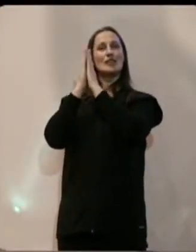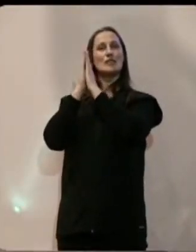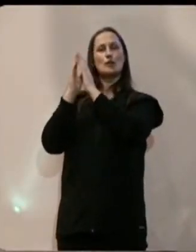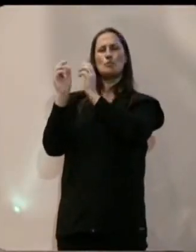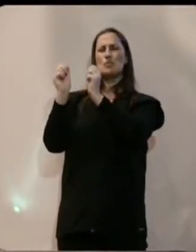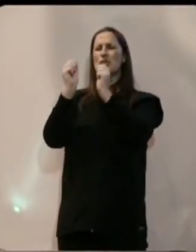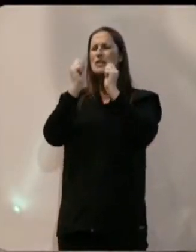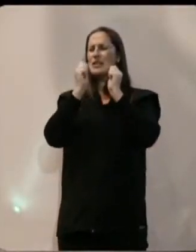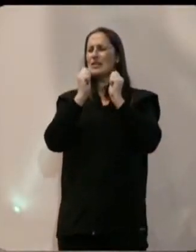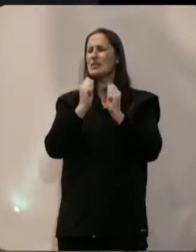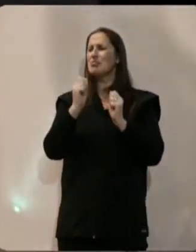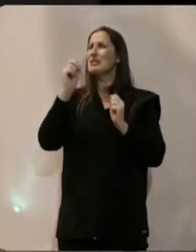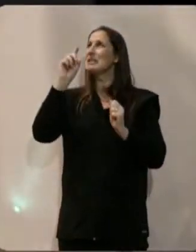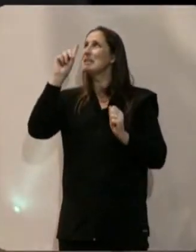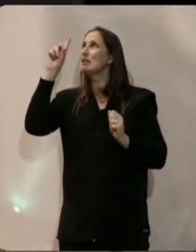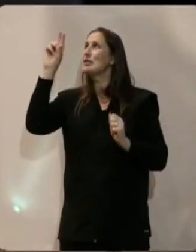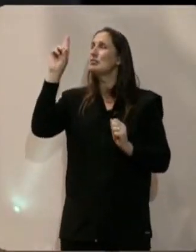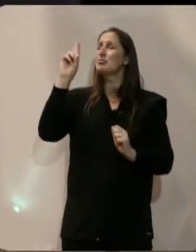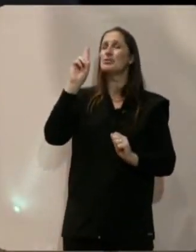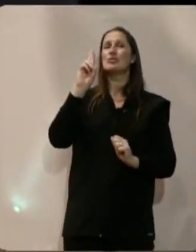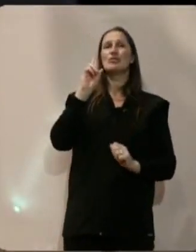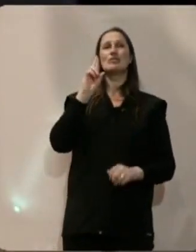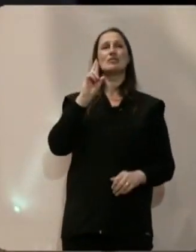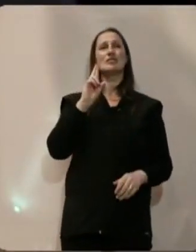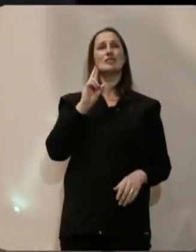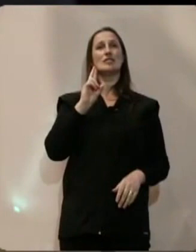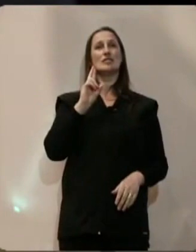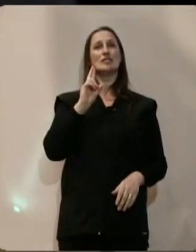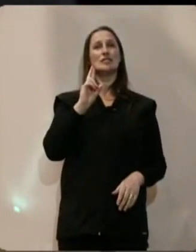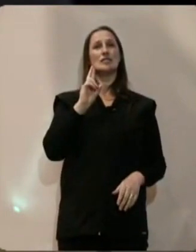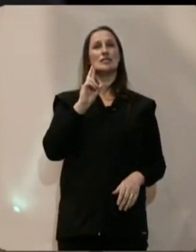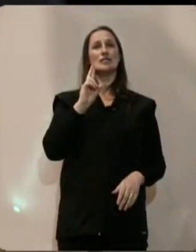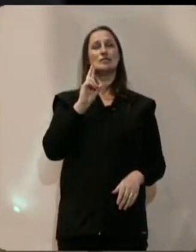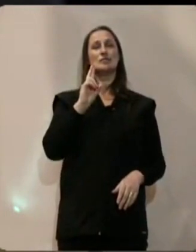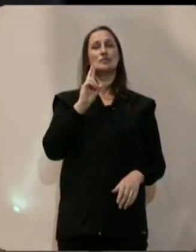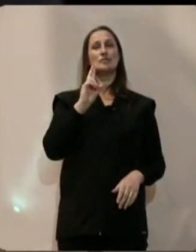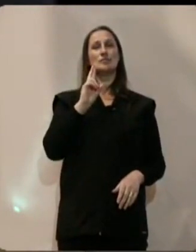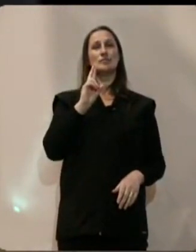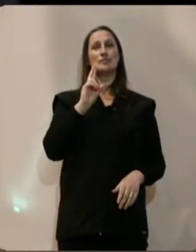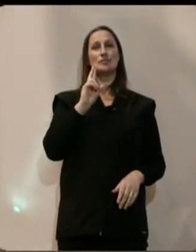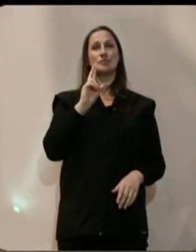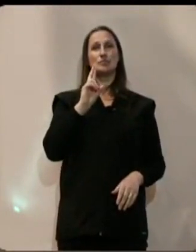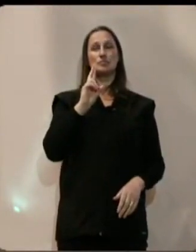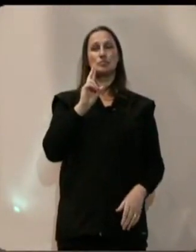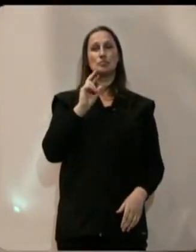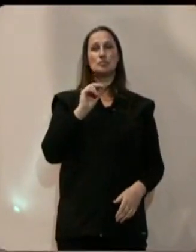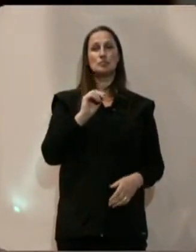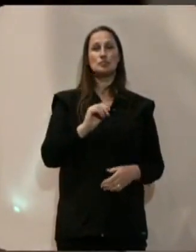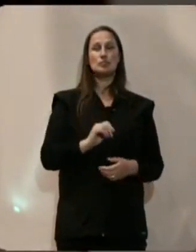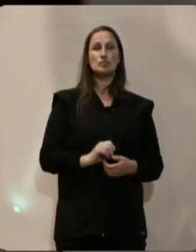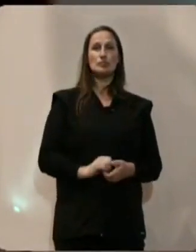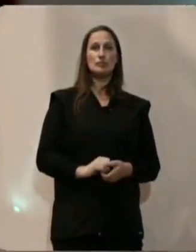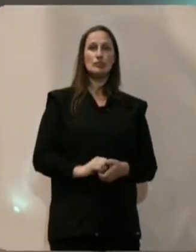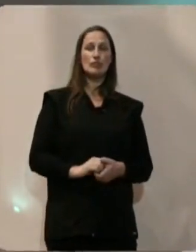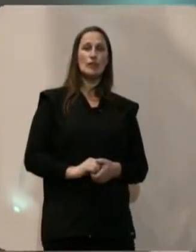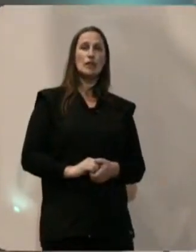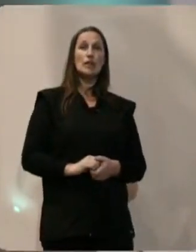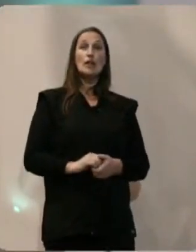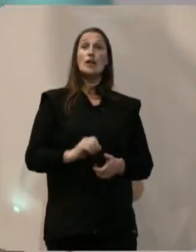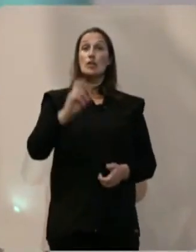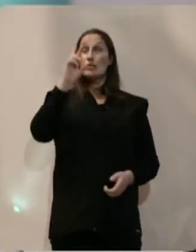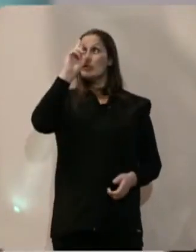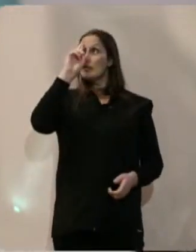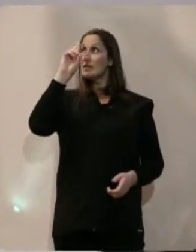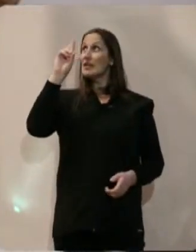poderosamente respondidas pelo Espírito de Deus. E em alguns momentos, o Senhor há de nos